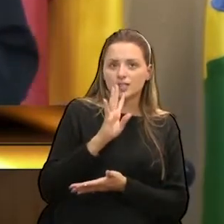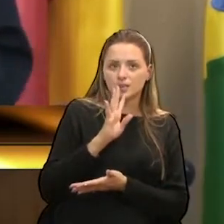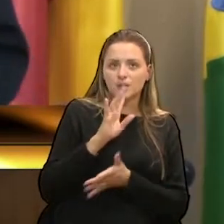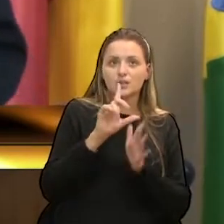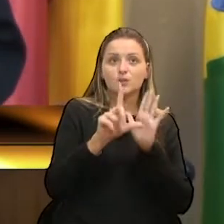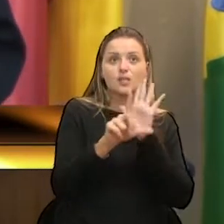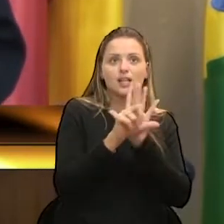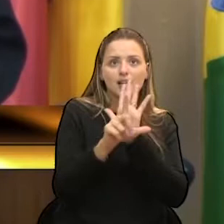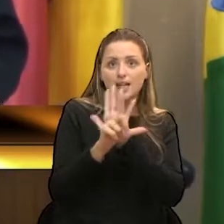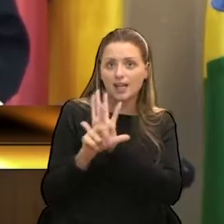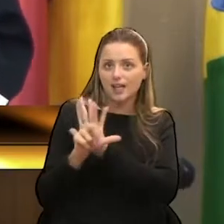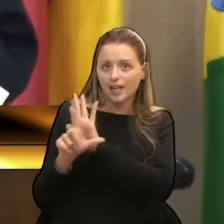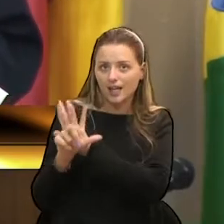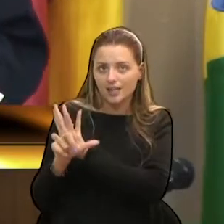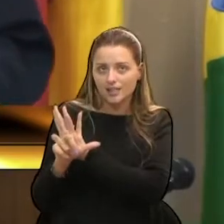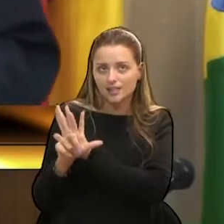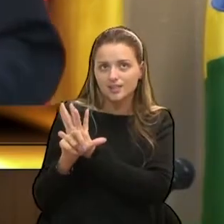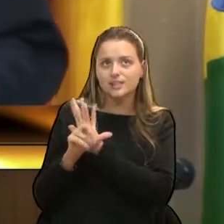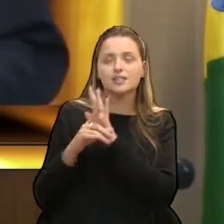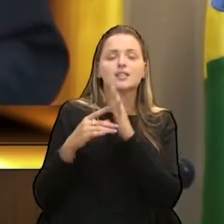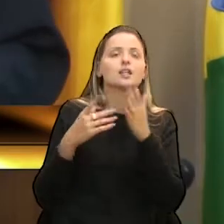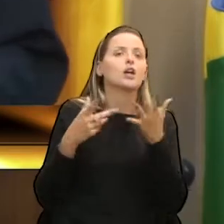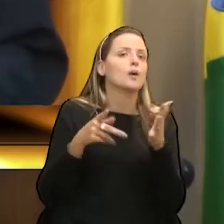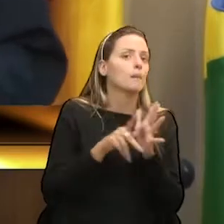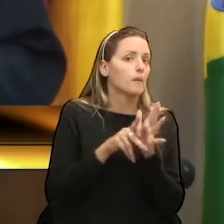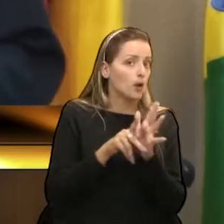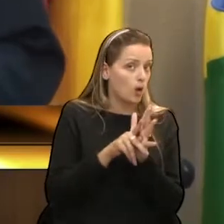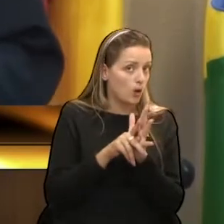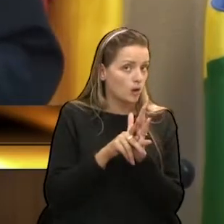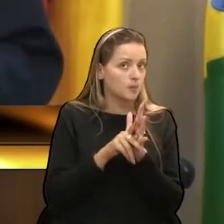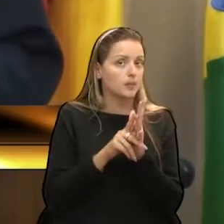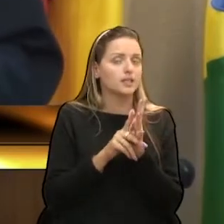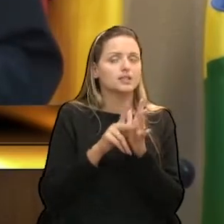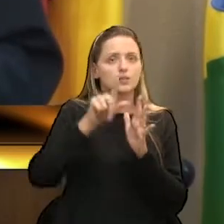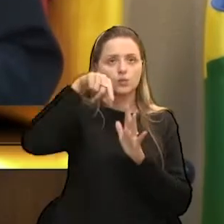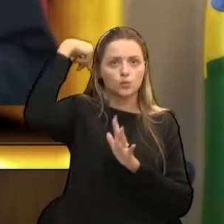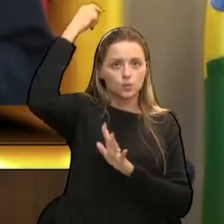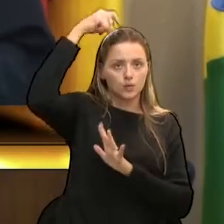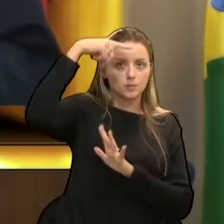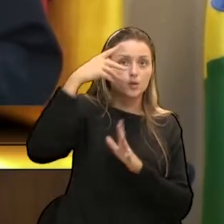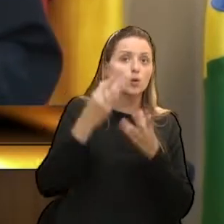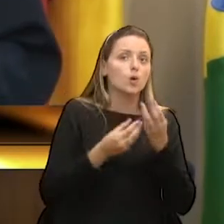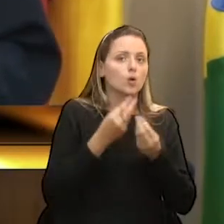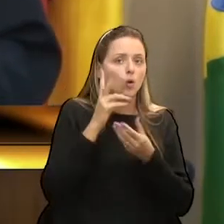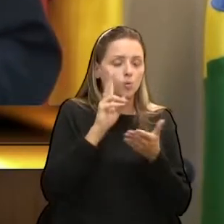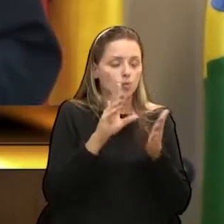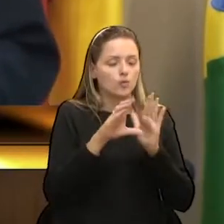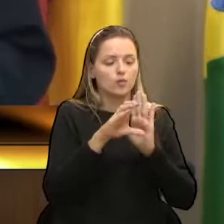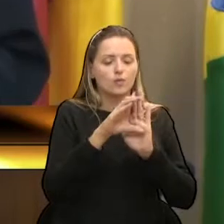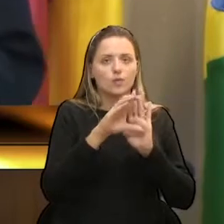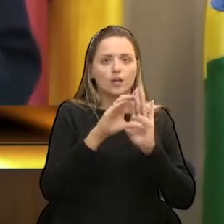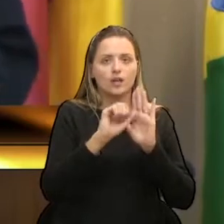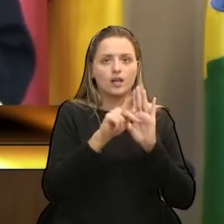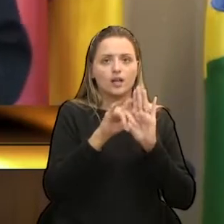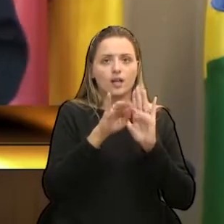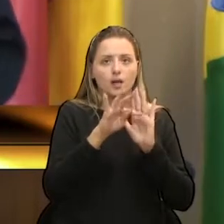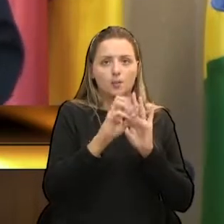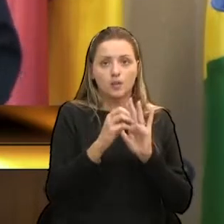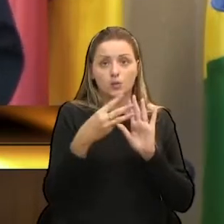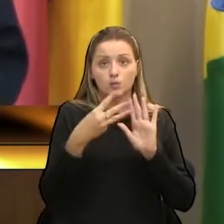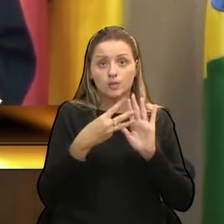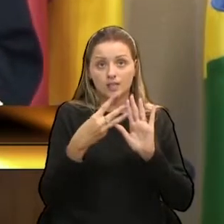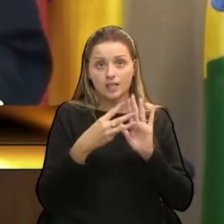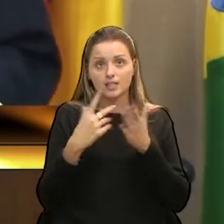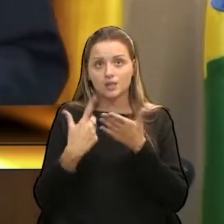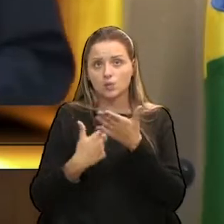regem o universo. E as leis desta ordem, como vemos no capítulo 1º do livro 3º,